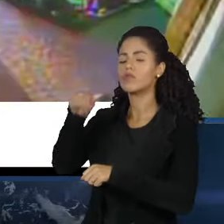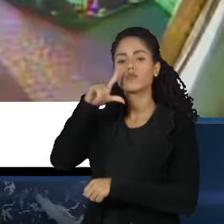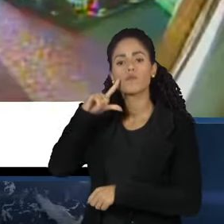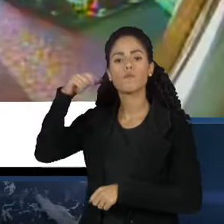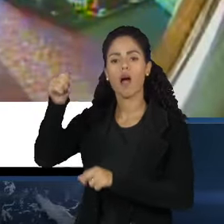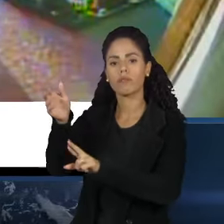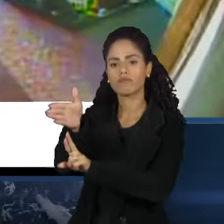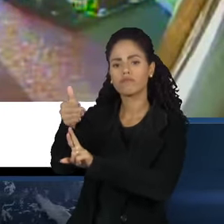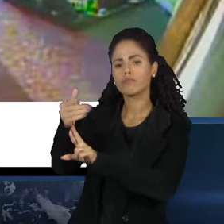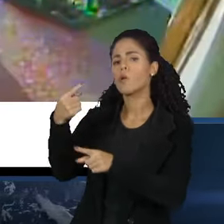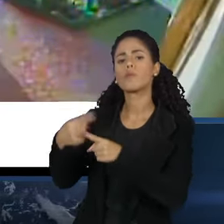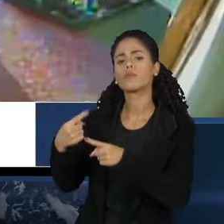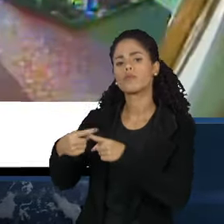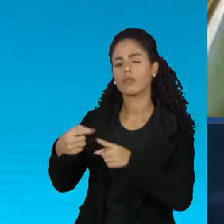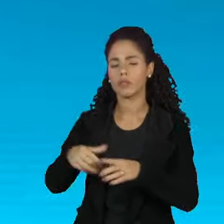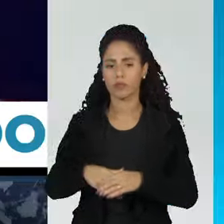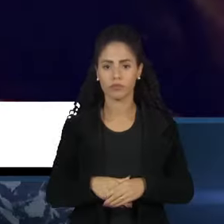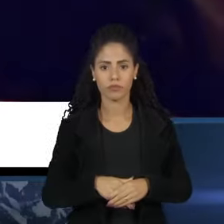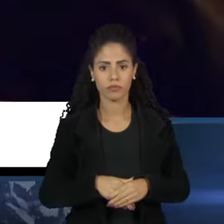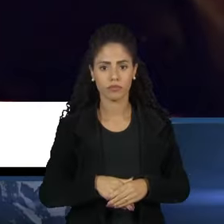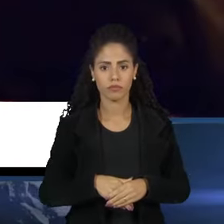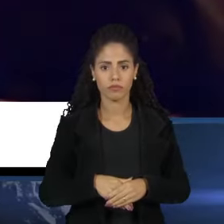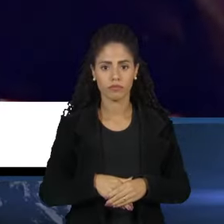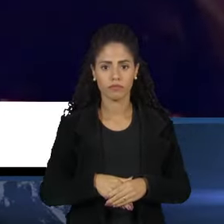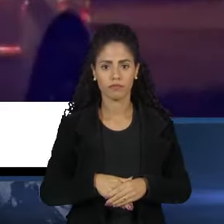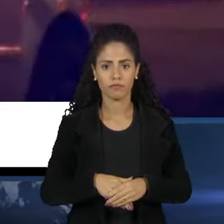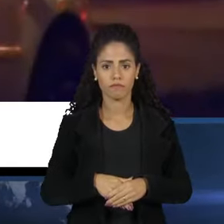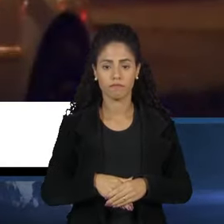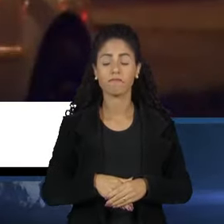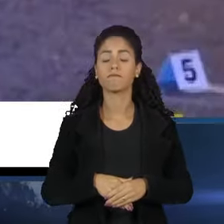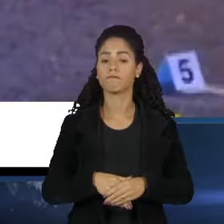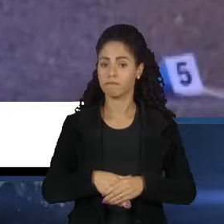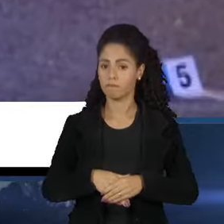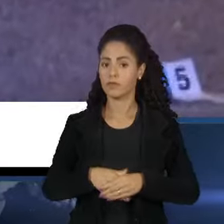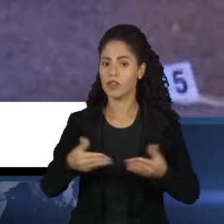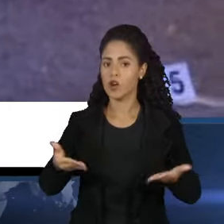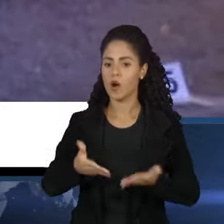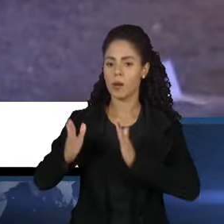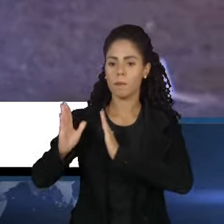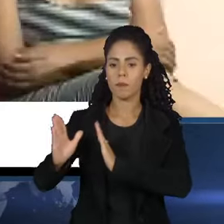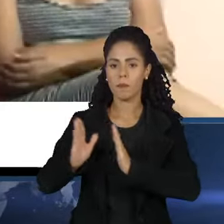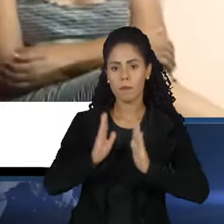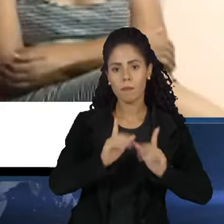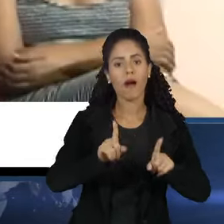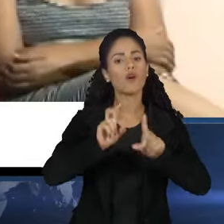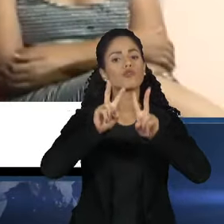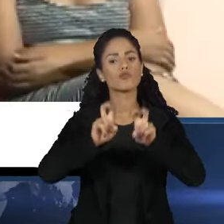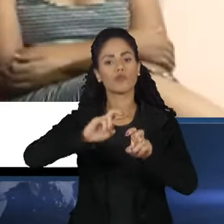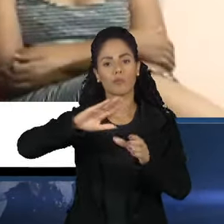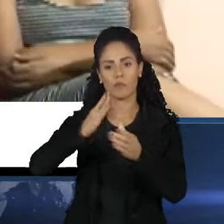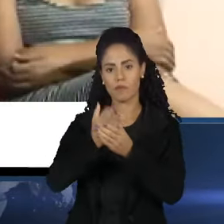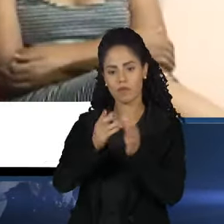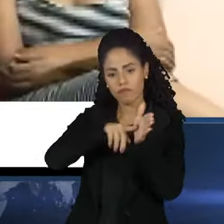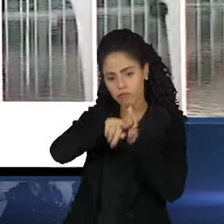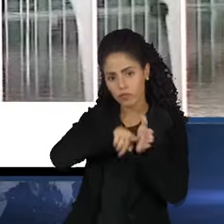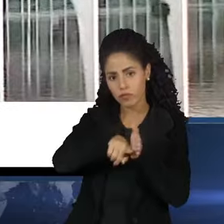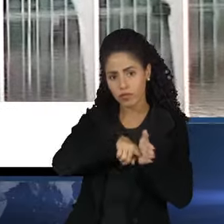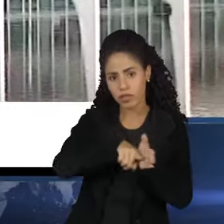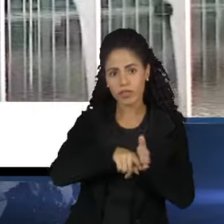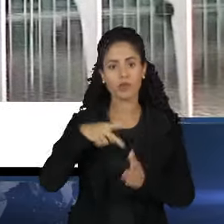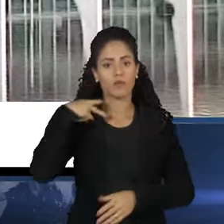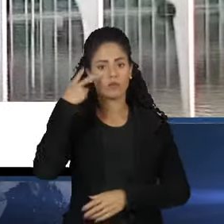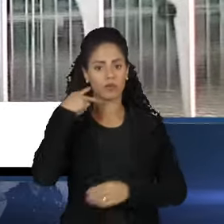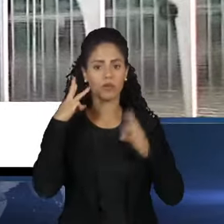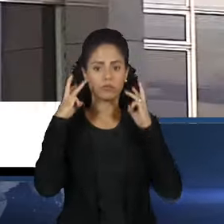sobre estadia na Embaixada da Hungria. Com o andamento do processo do assassinato da vereadora Marielle Franco,